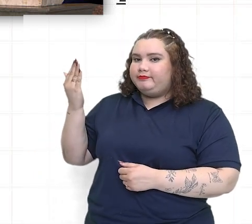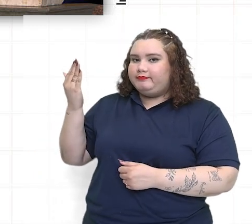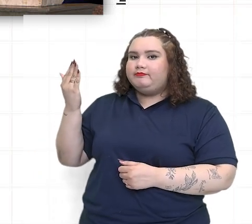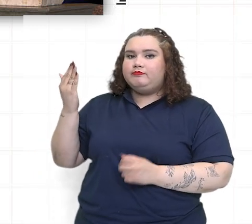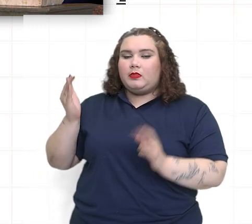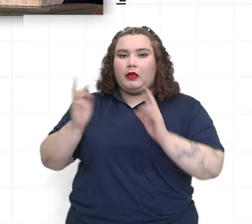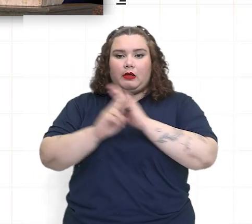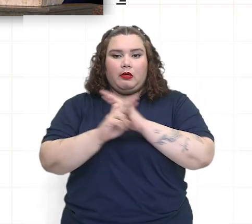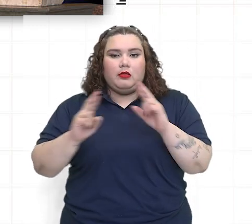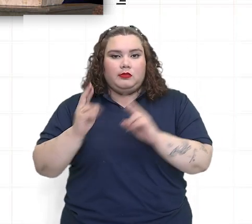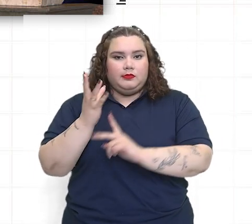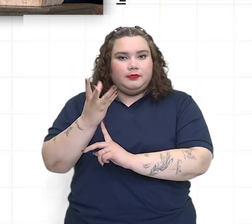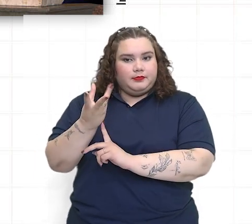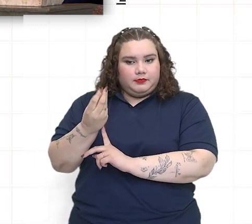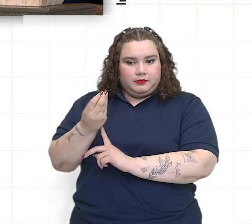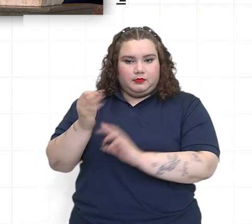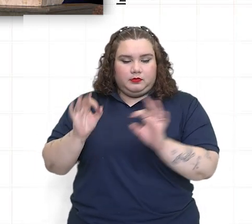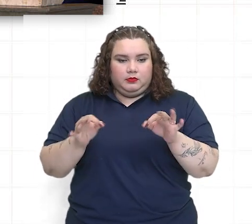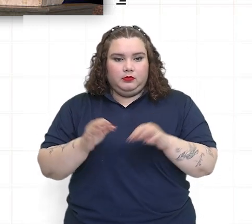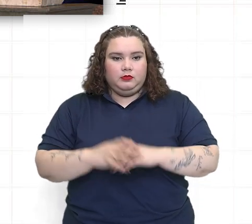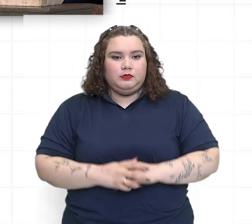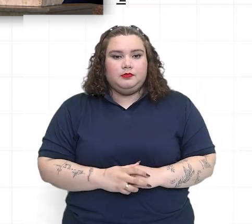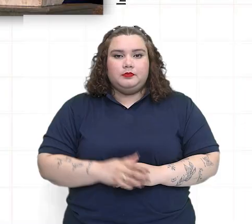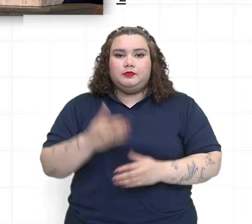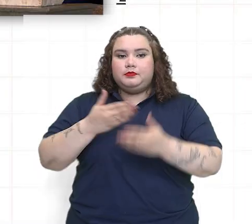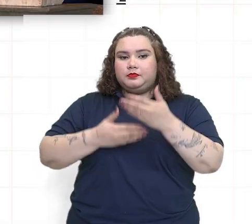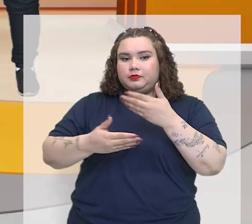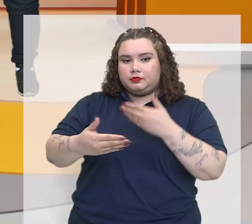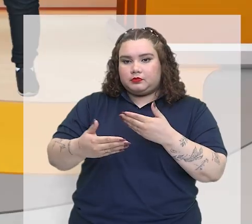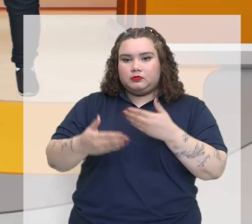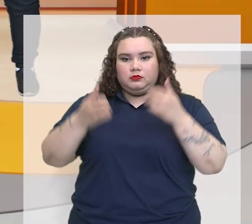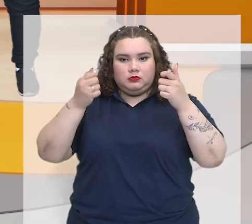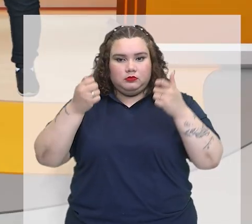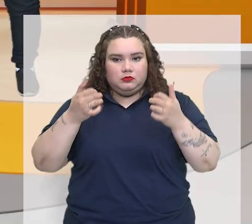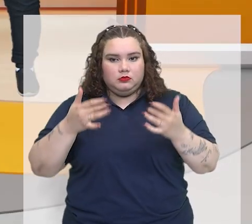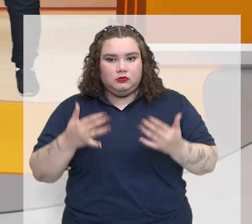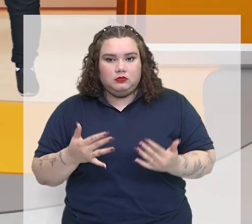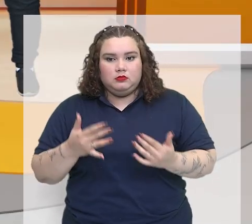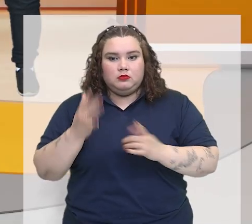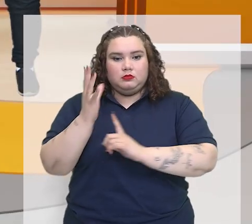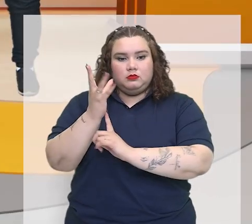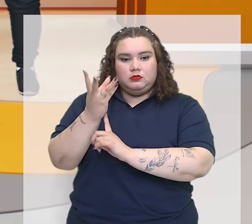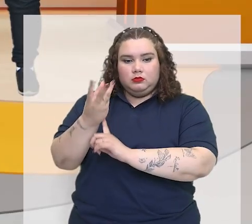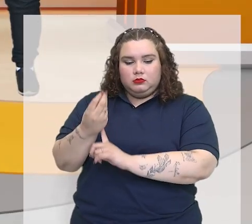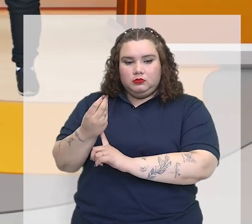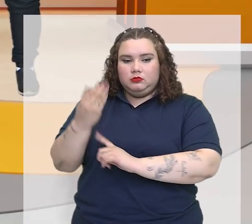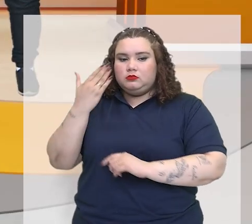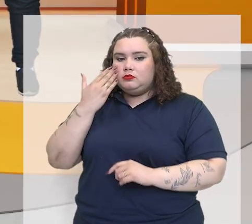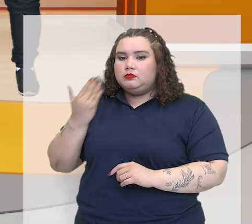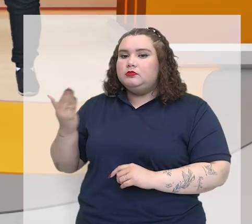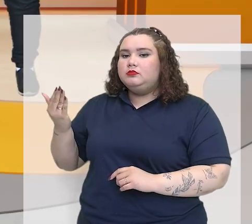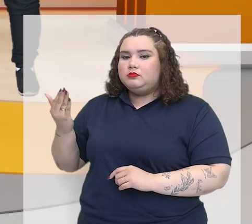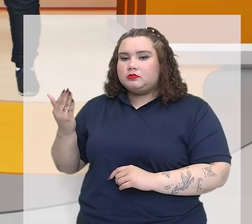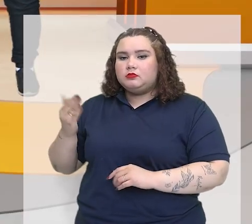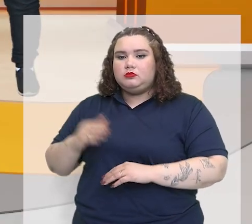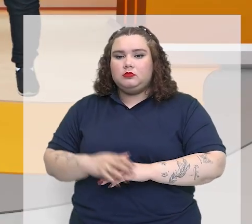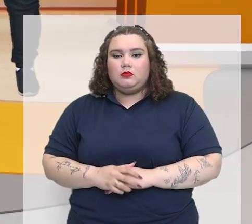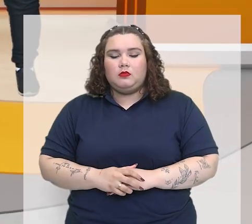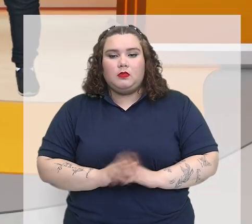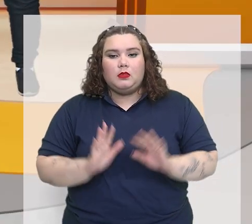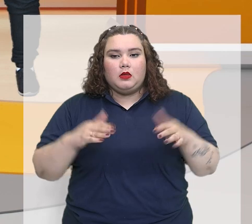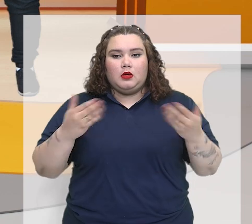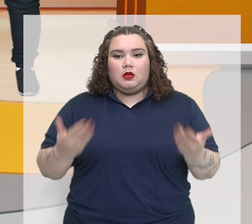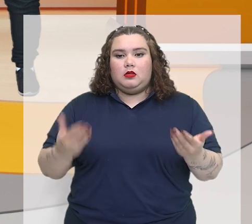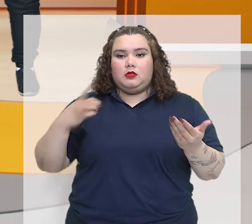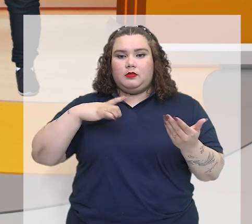então, a essa parte da arte. E ainda continuando, né, a falar sobre a arte, olha só, nós temos,